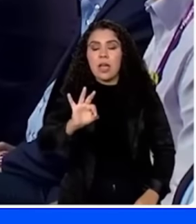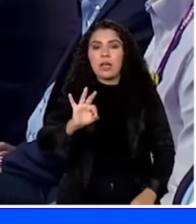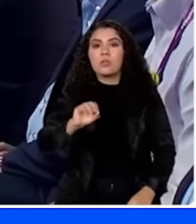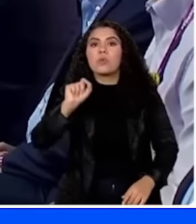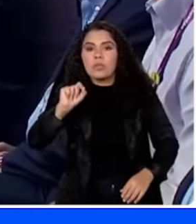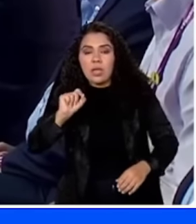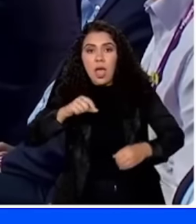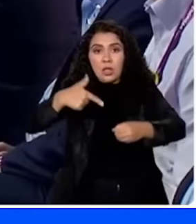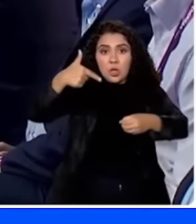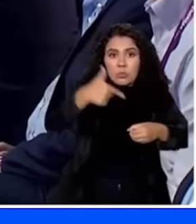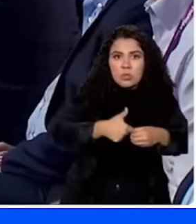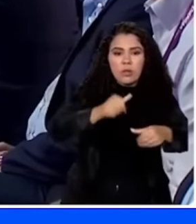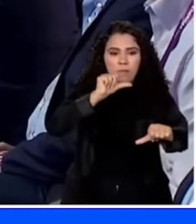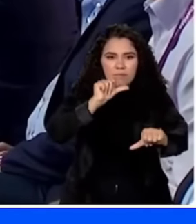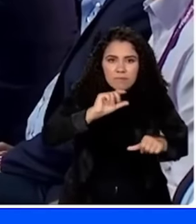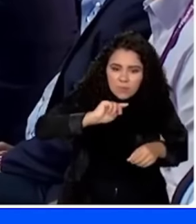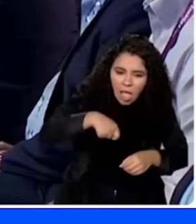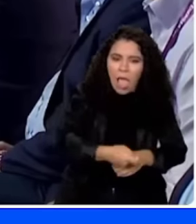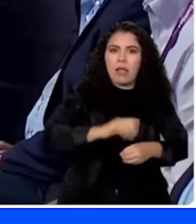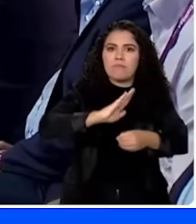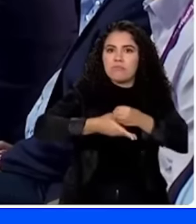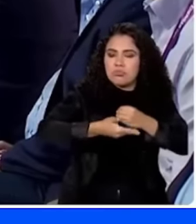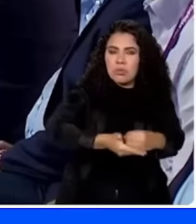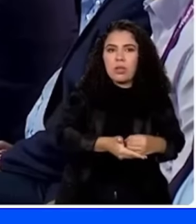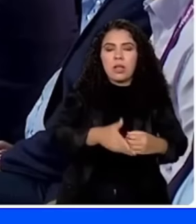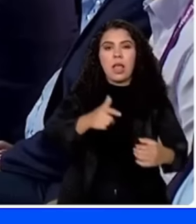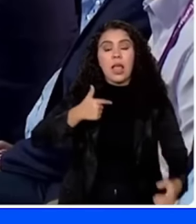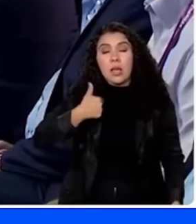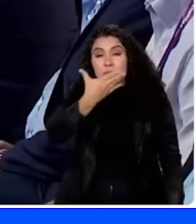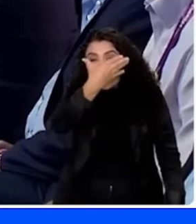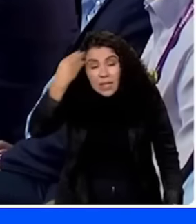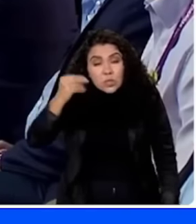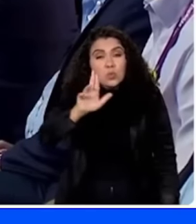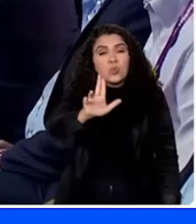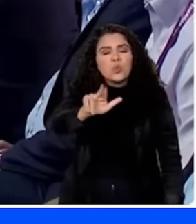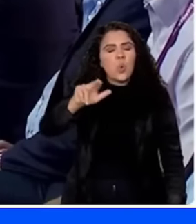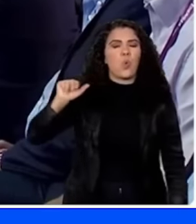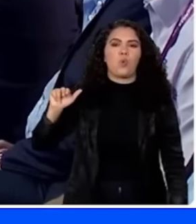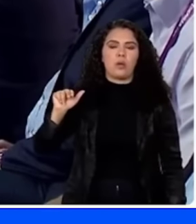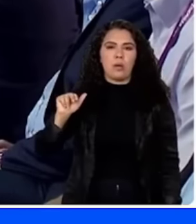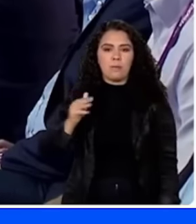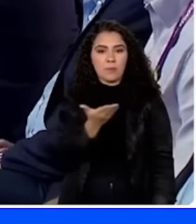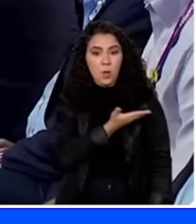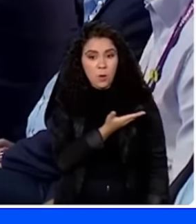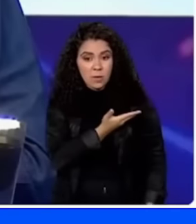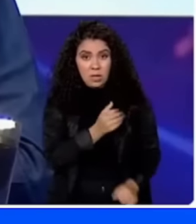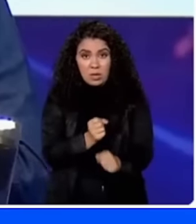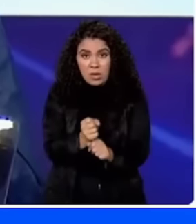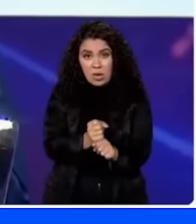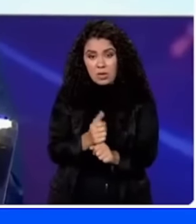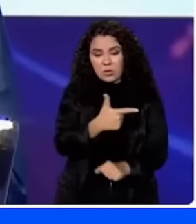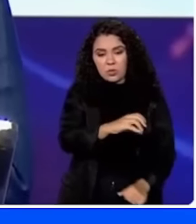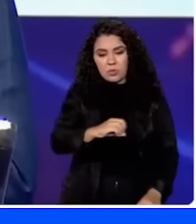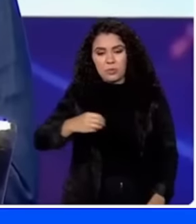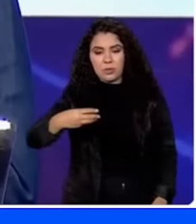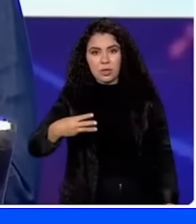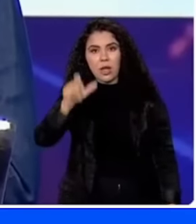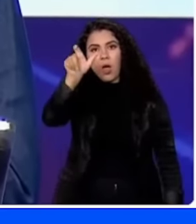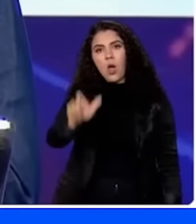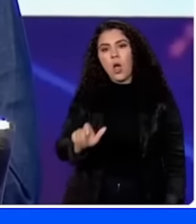combustível renovável. Eu não esqueço nunca, companheiros, quando em 2003, o